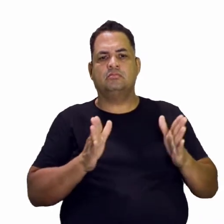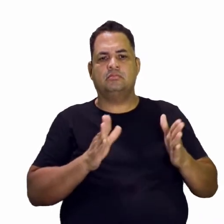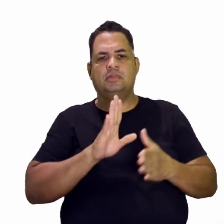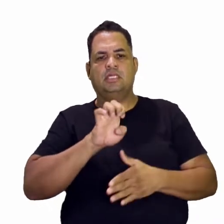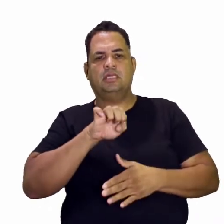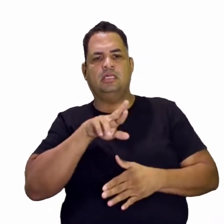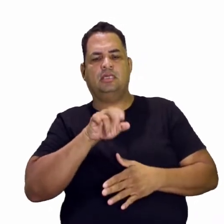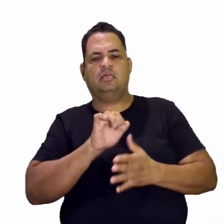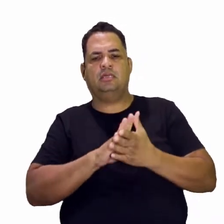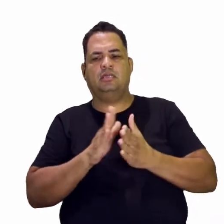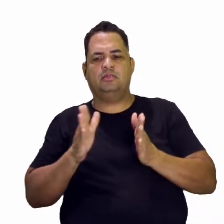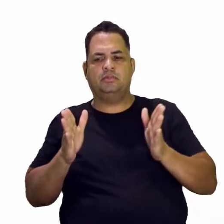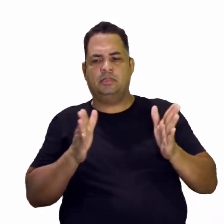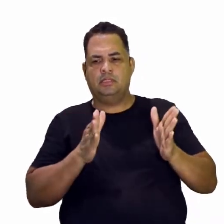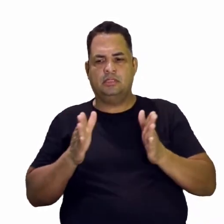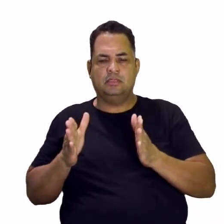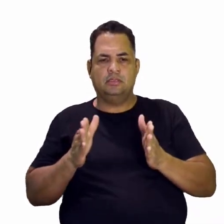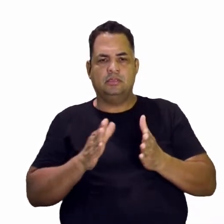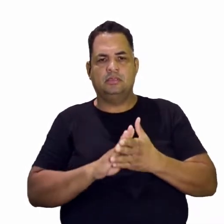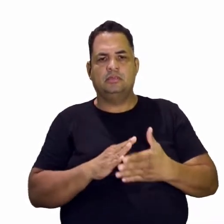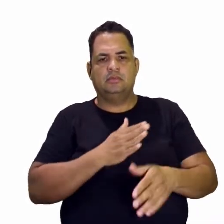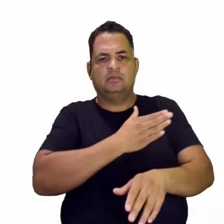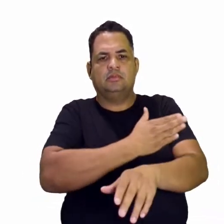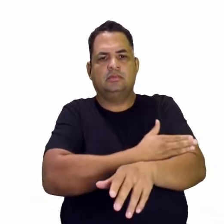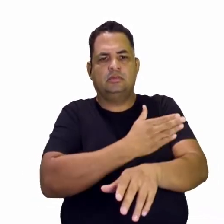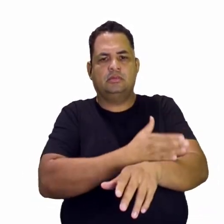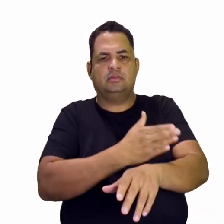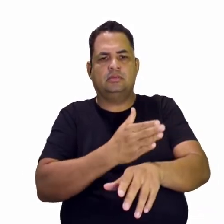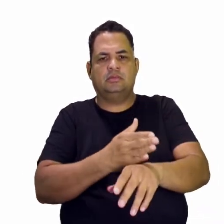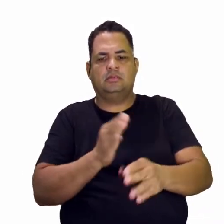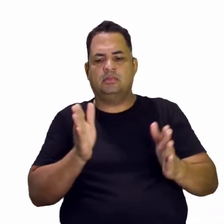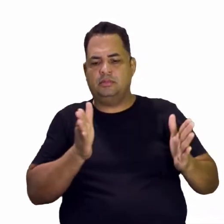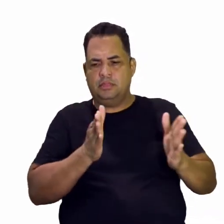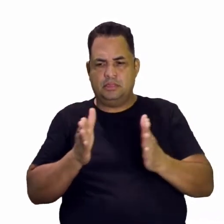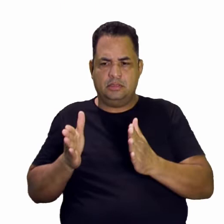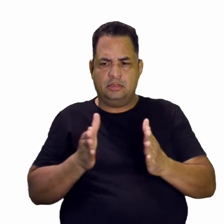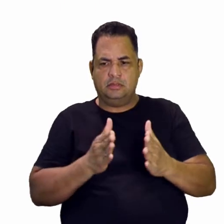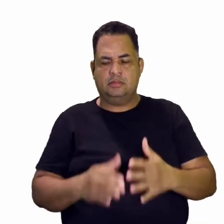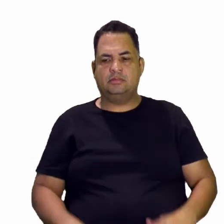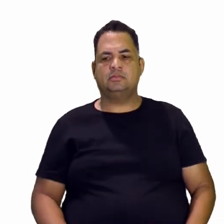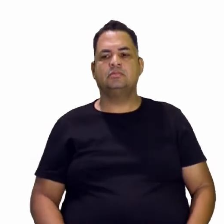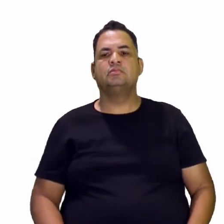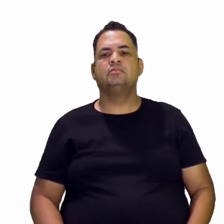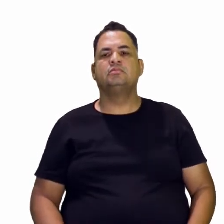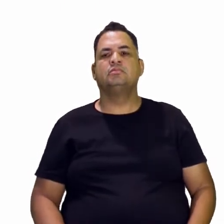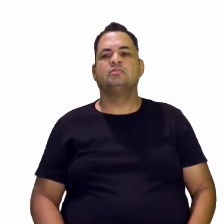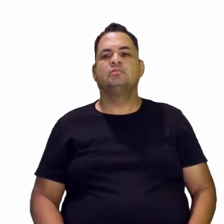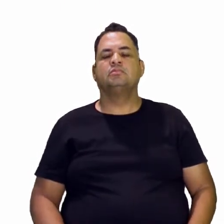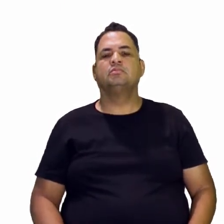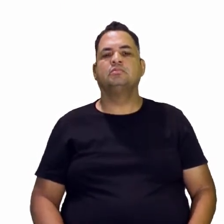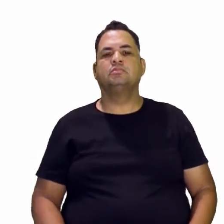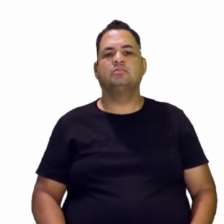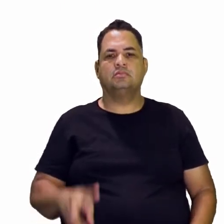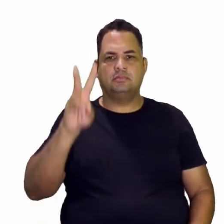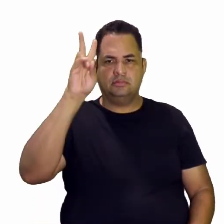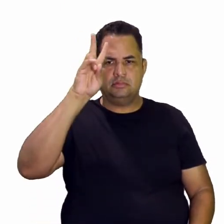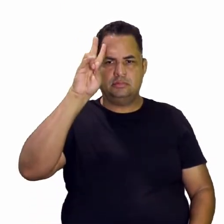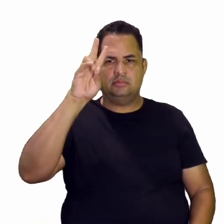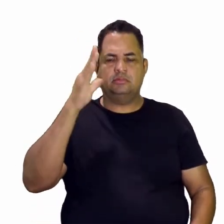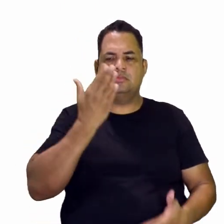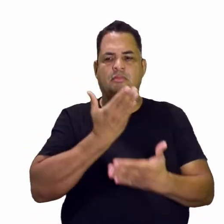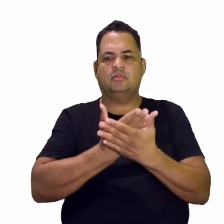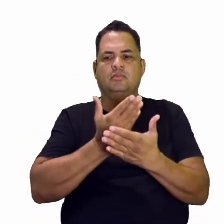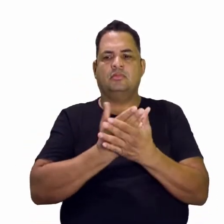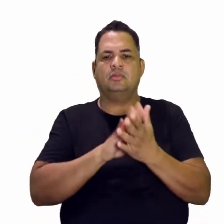à era e período em que estamos agora. Eu vou dar um tempinho. Será que você lembra? Você lembra que durante a aula a